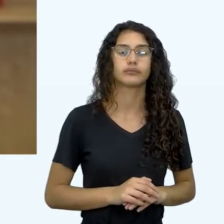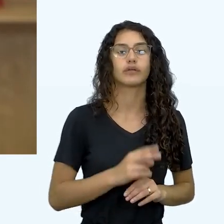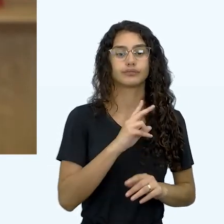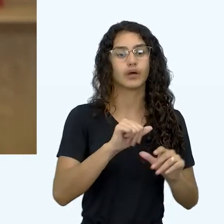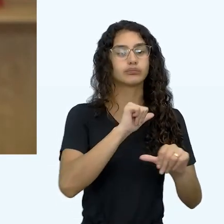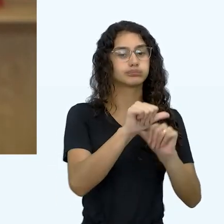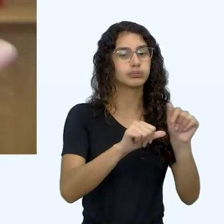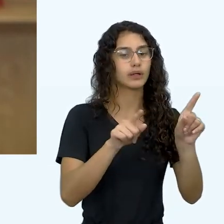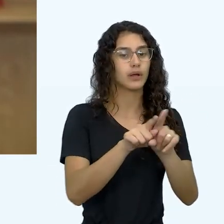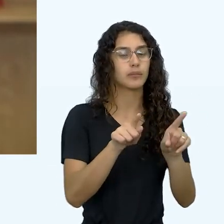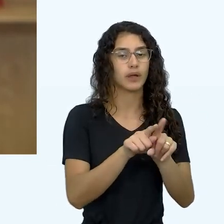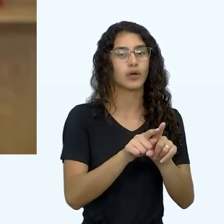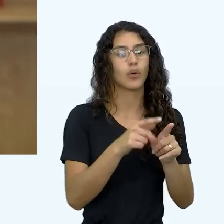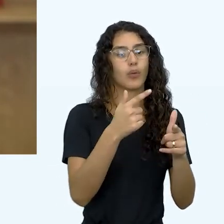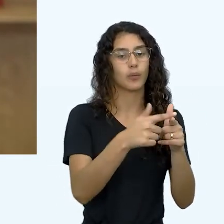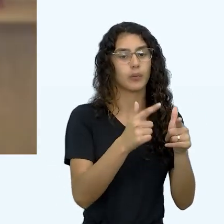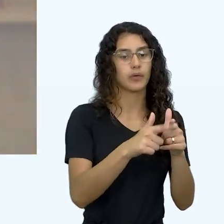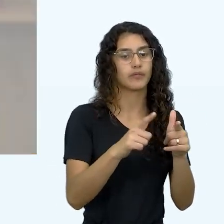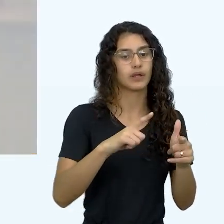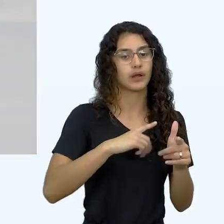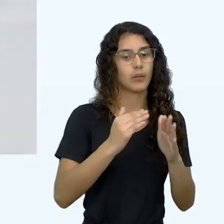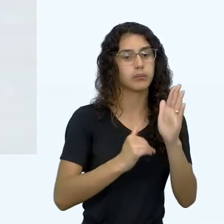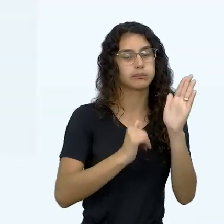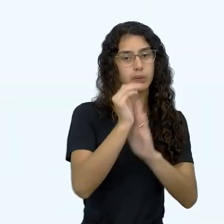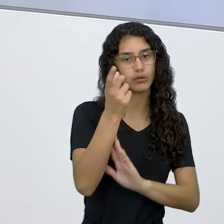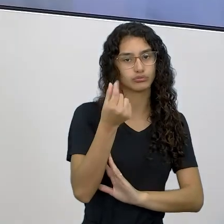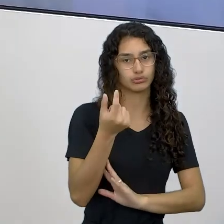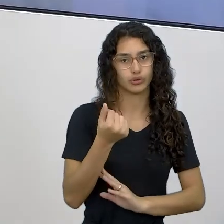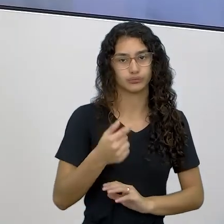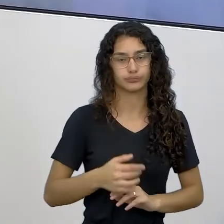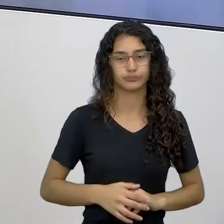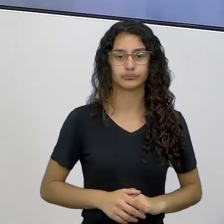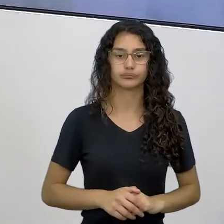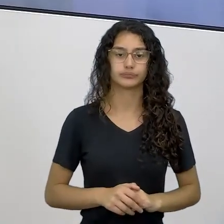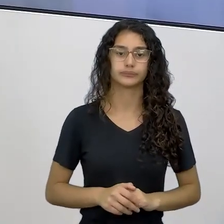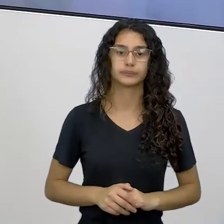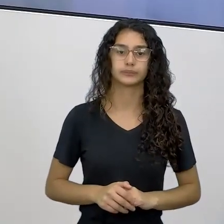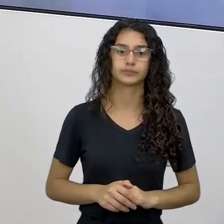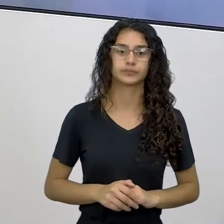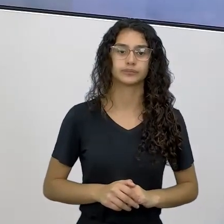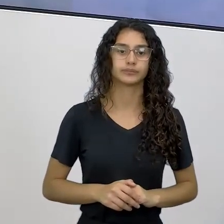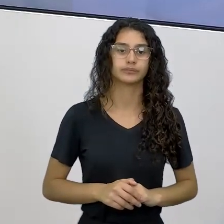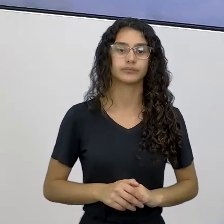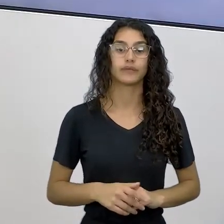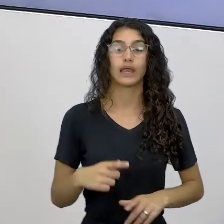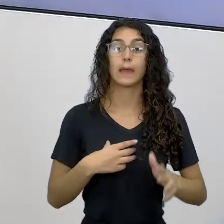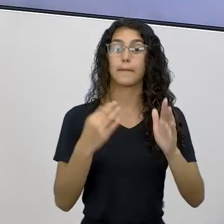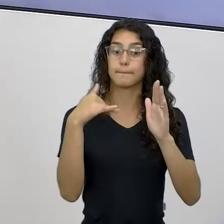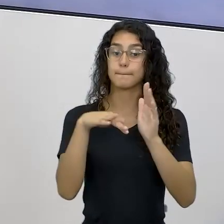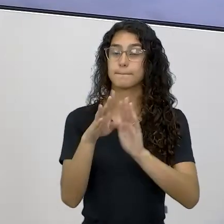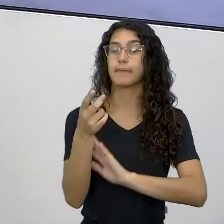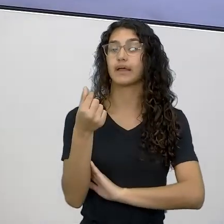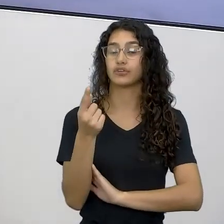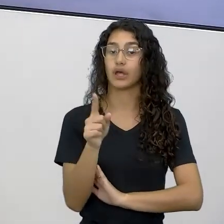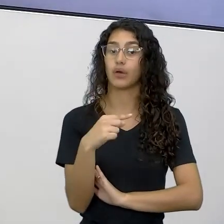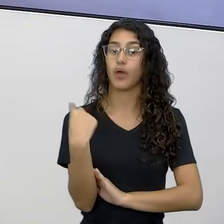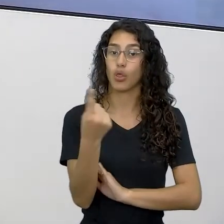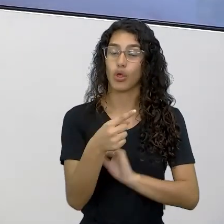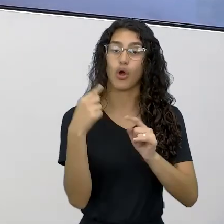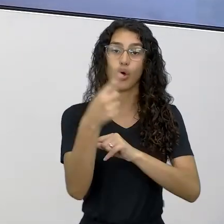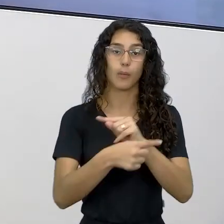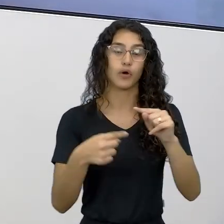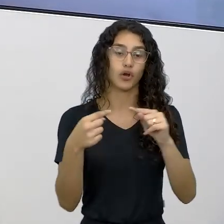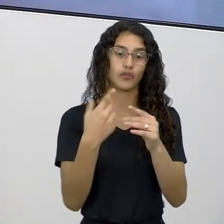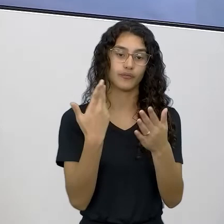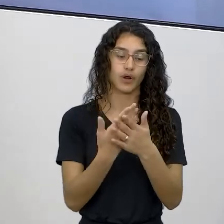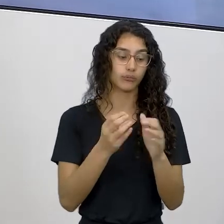transformar isso daqui numa bola de neve e vai cada vez ter mais dinheiro. Cada vez ter mais dinheiro, esse é o nosso objetivo